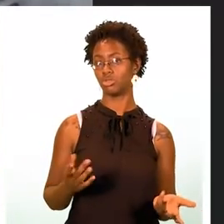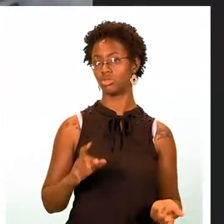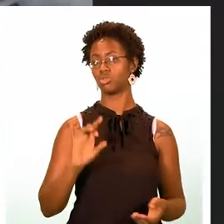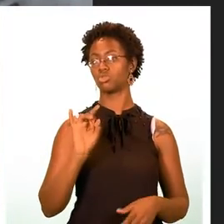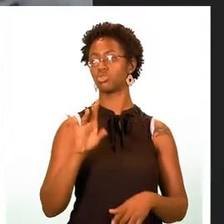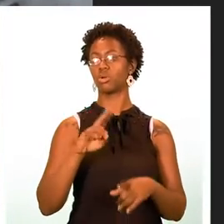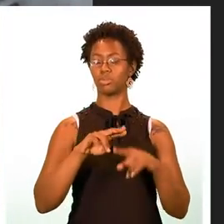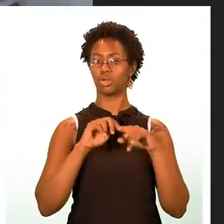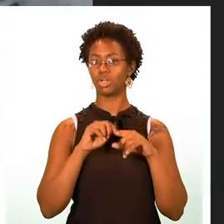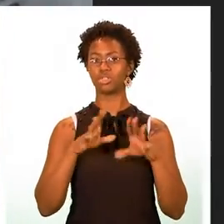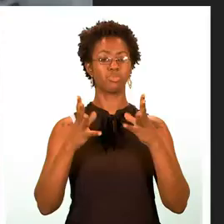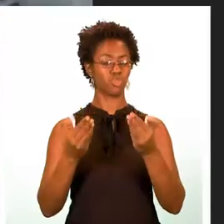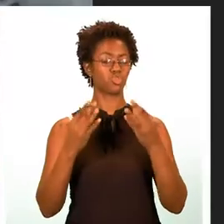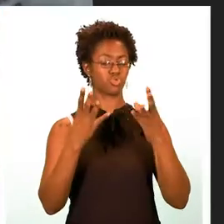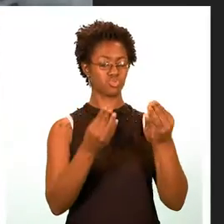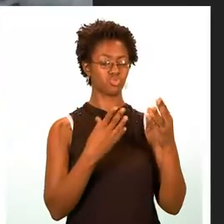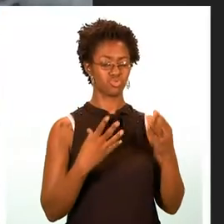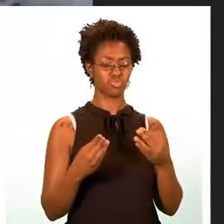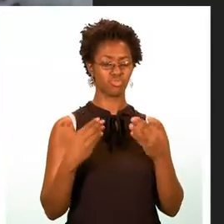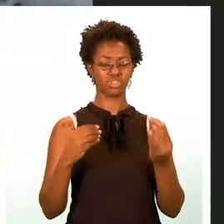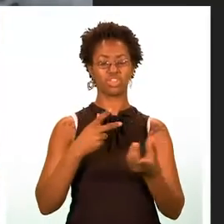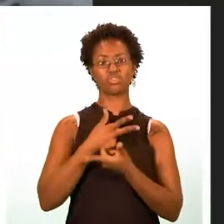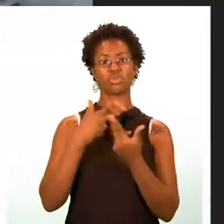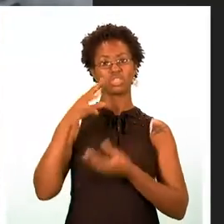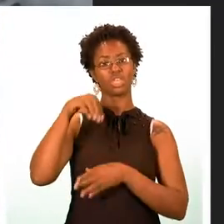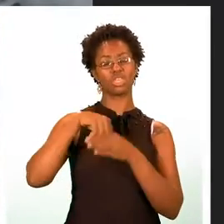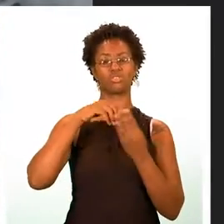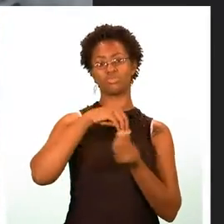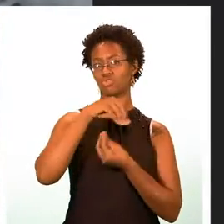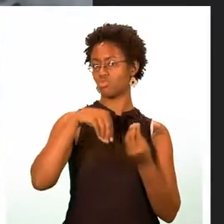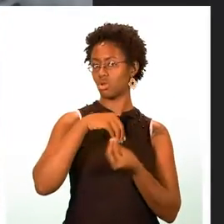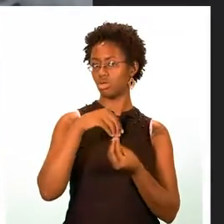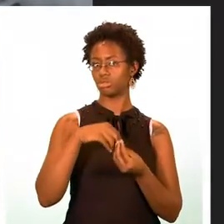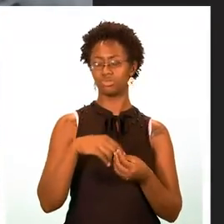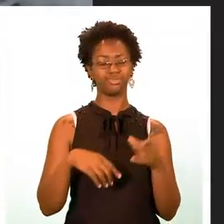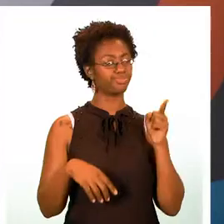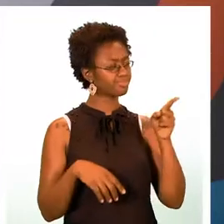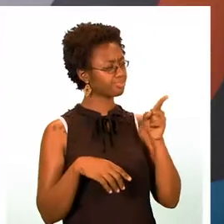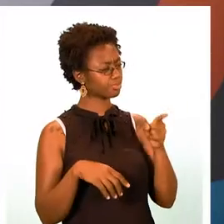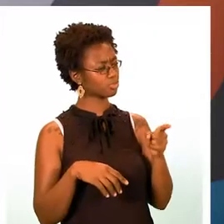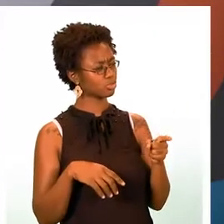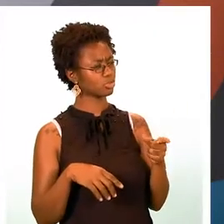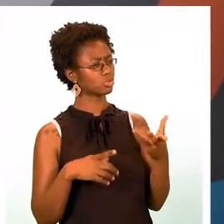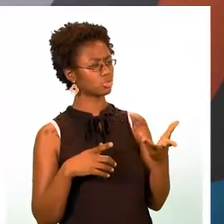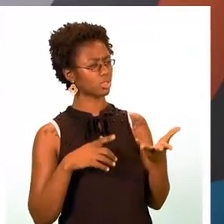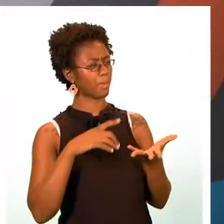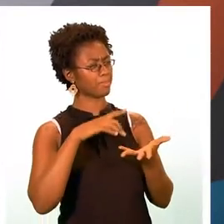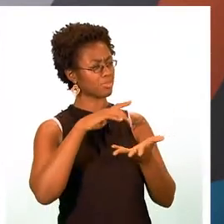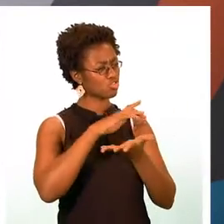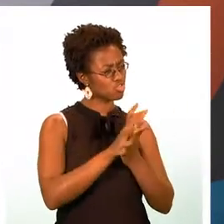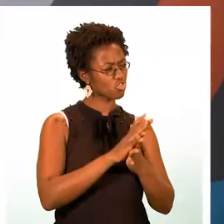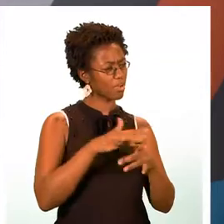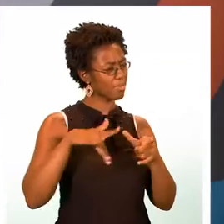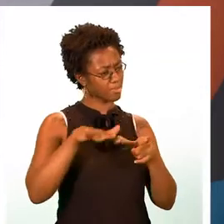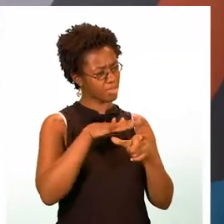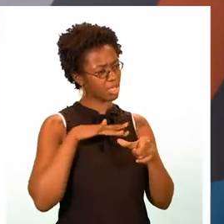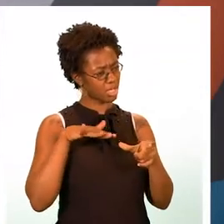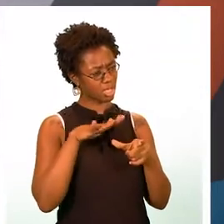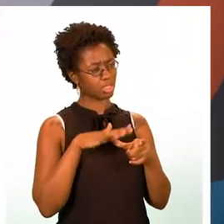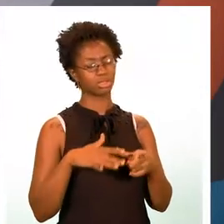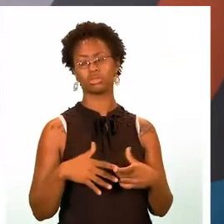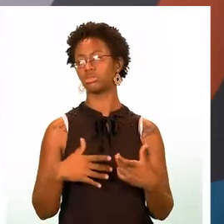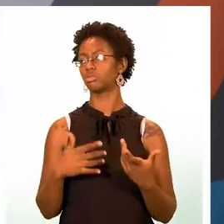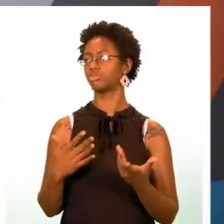Só porque ele é cheio, cheio, cheio, cheio de inclusões? E isso não estraga então, o meio ambiente, Yara? Então, esse tipo